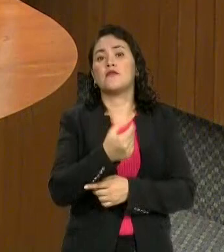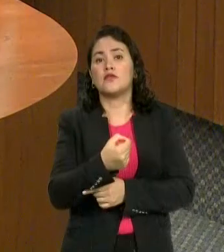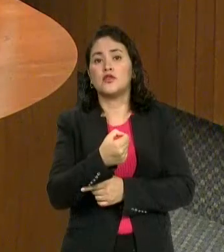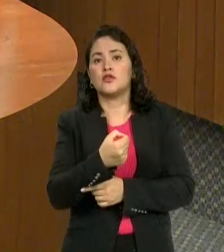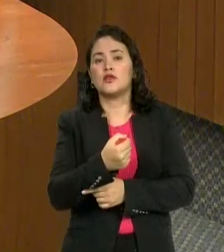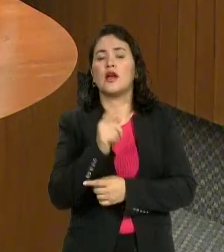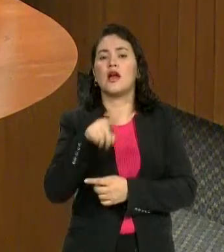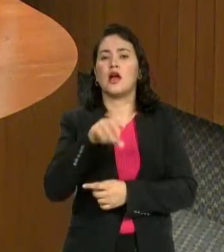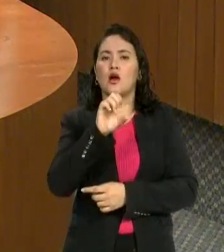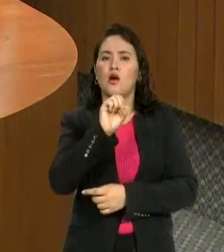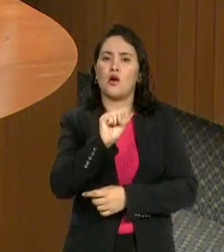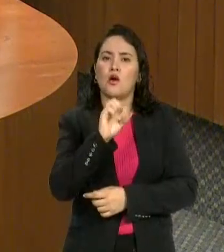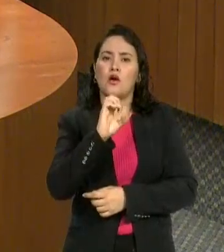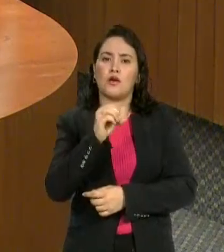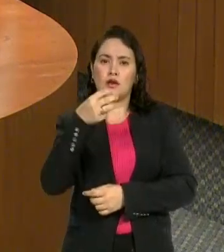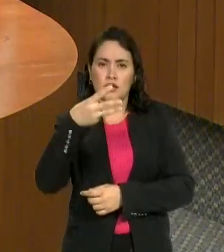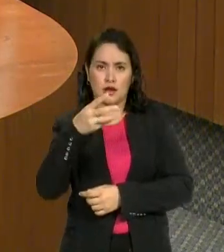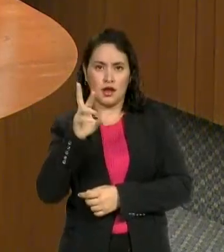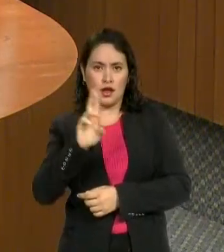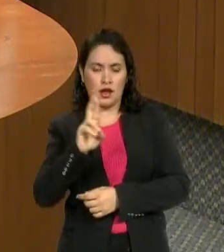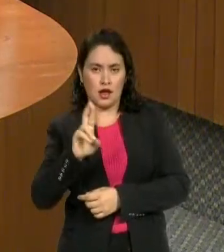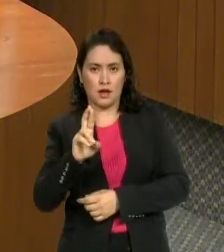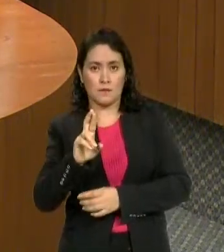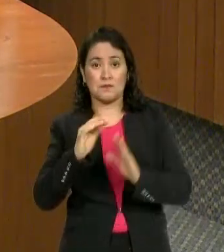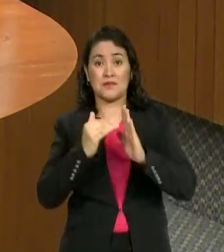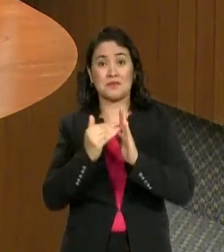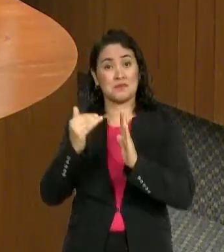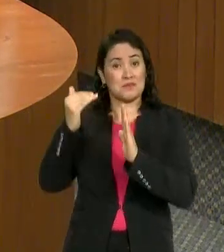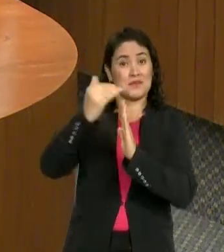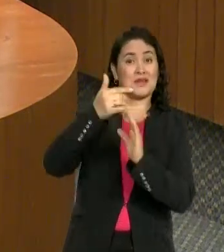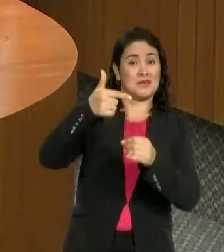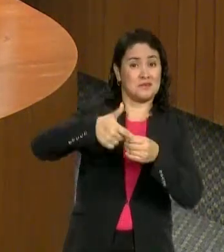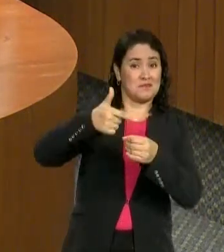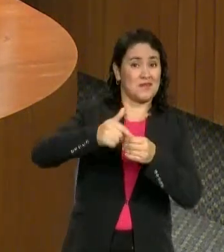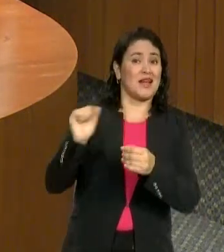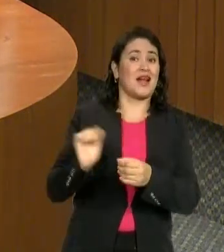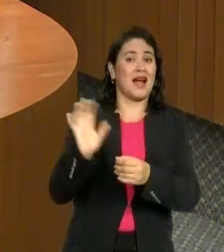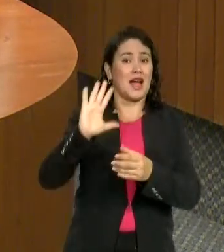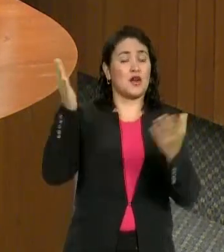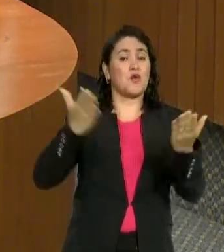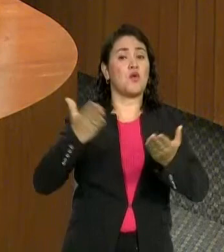diesel, hoje, ele está R$ 1.810,00.